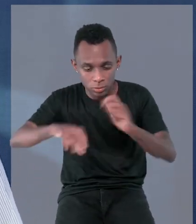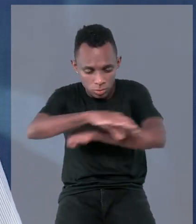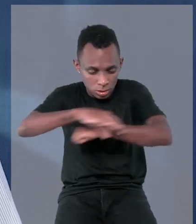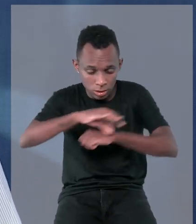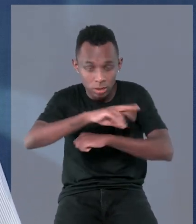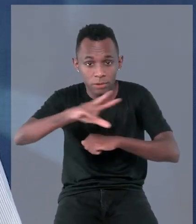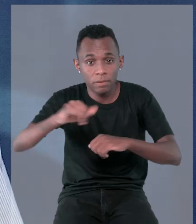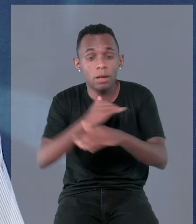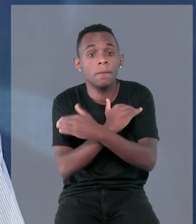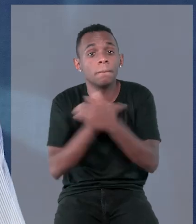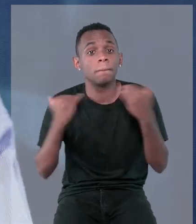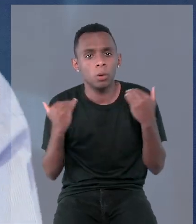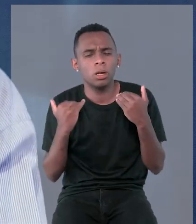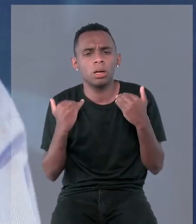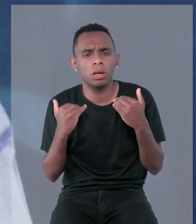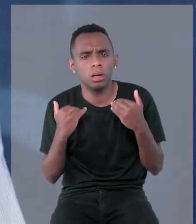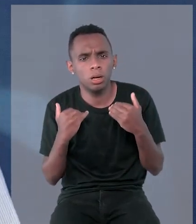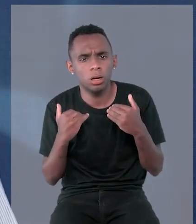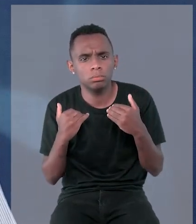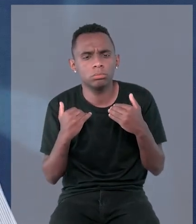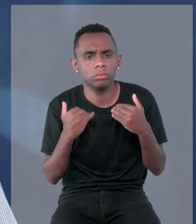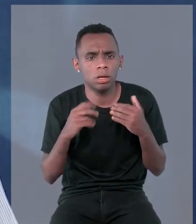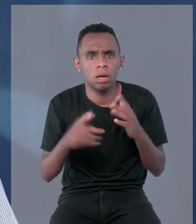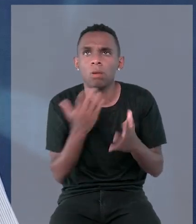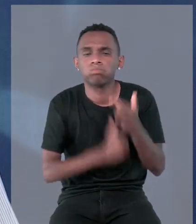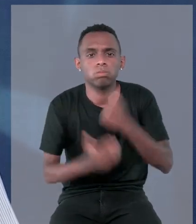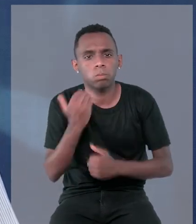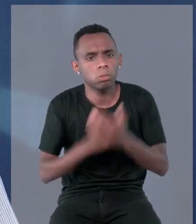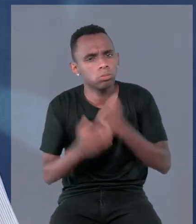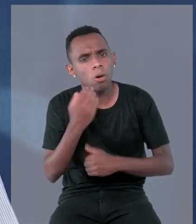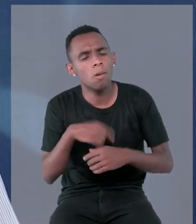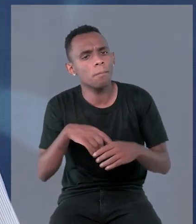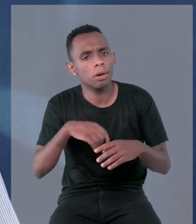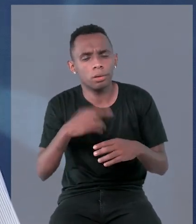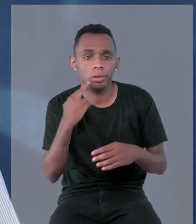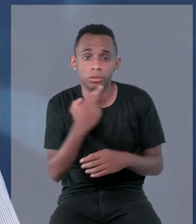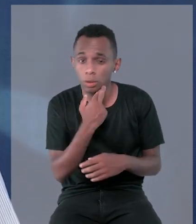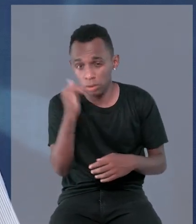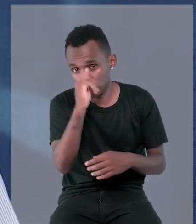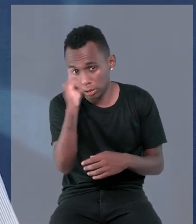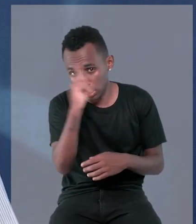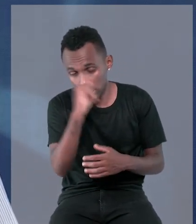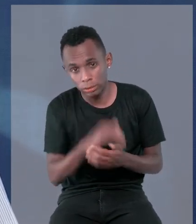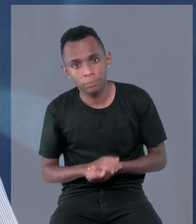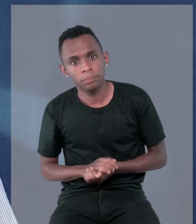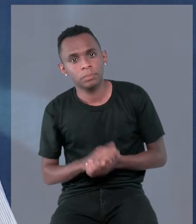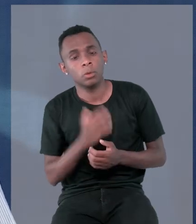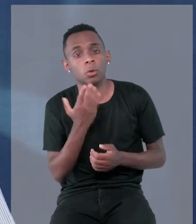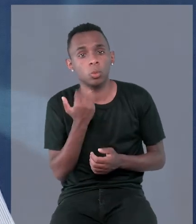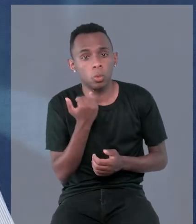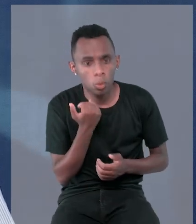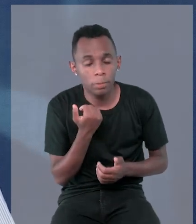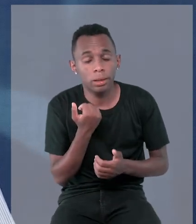morrer depois de se empaturrar num restaurante italiano e ele vai comer